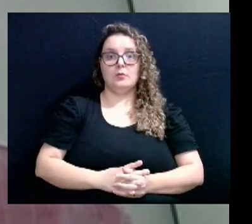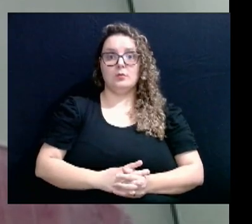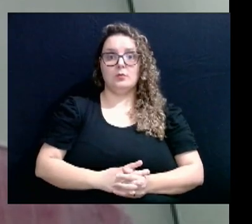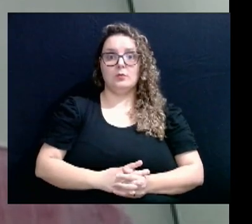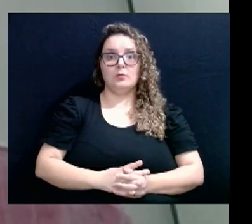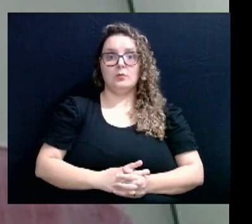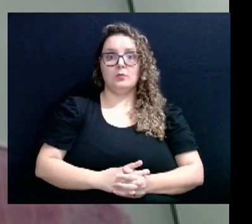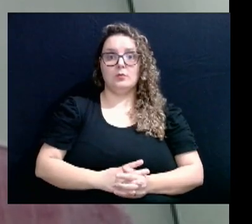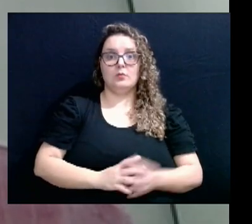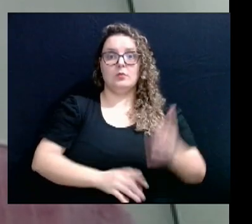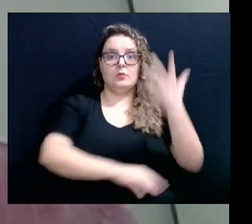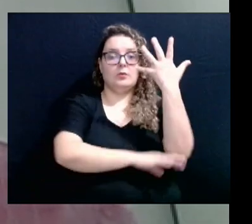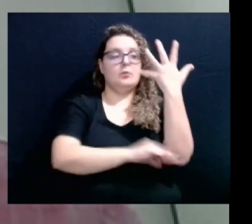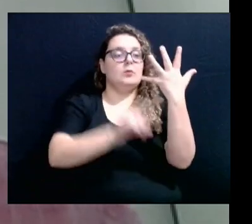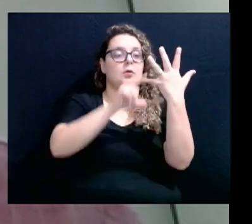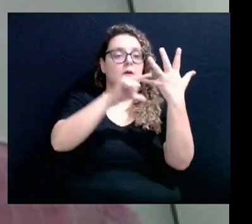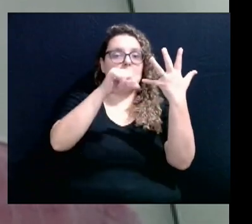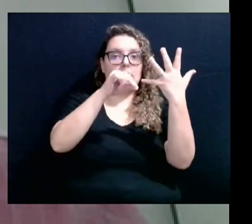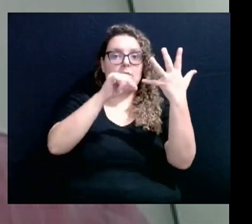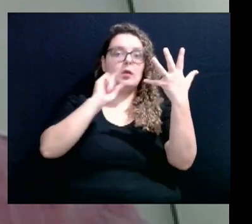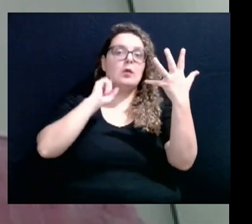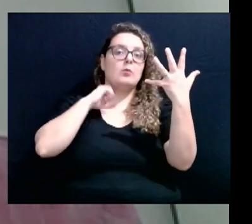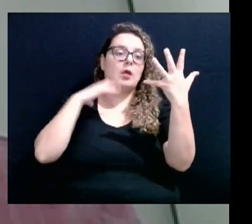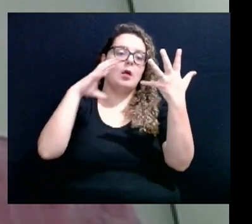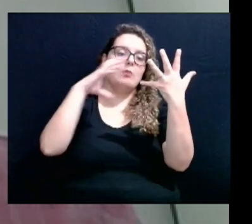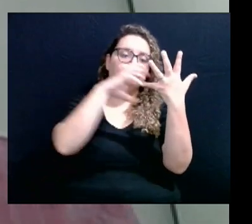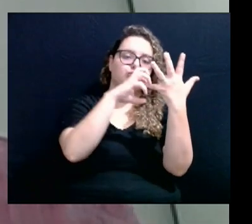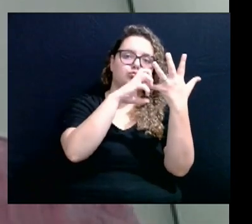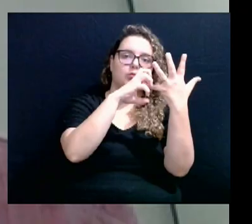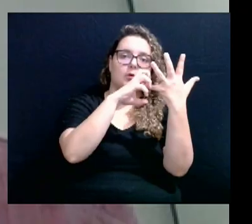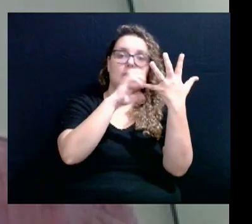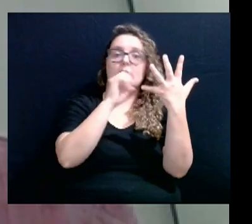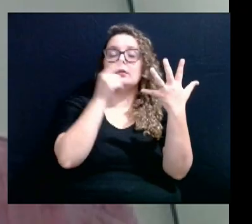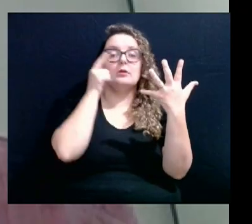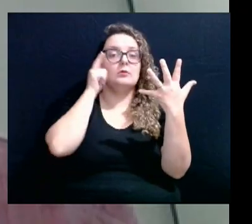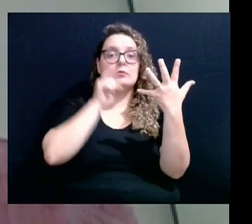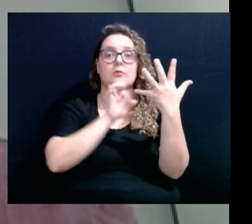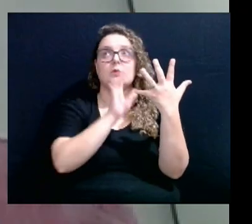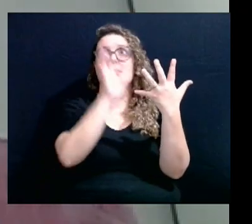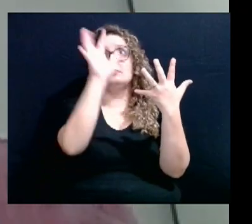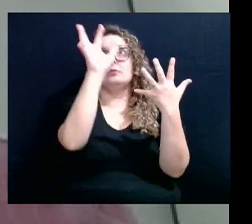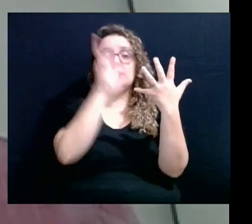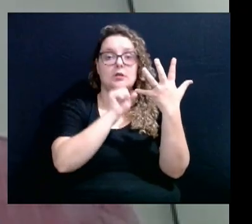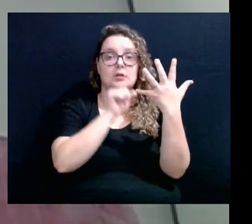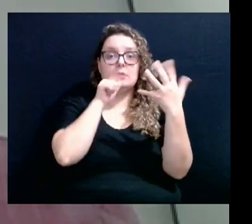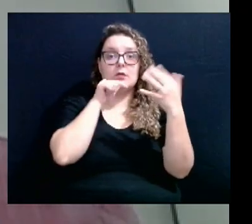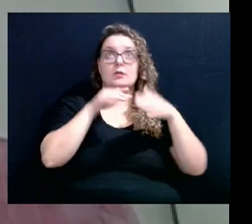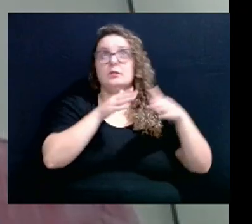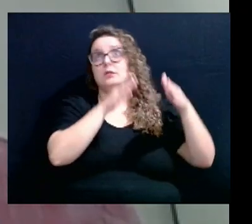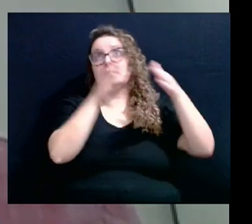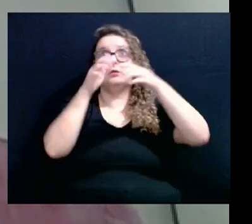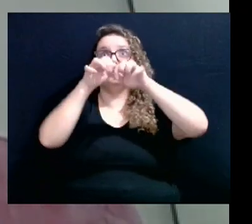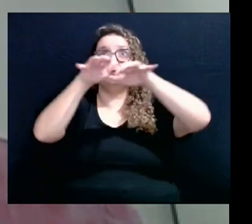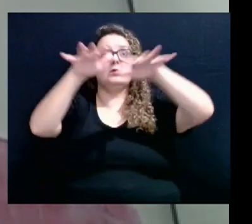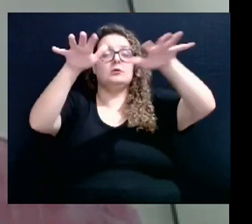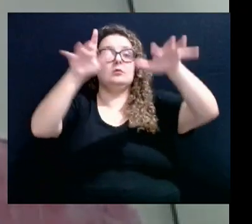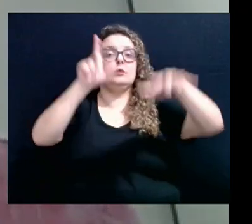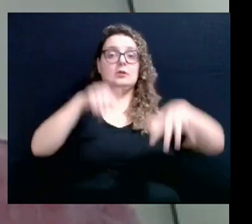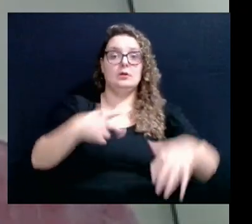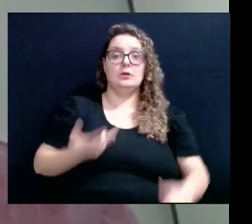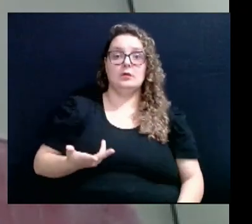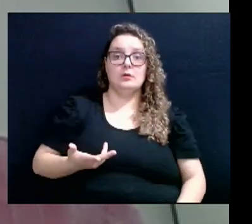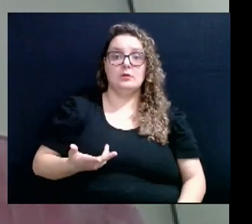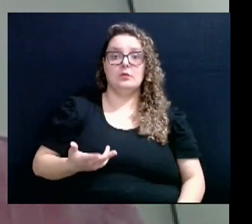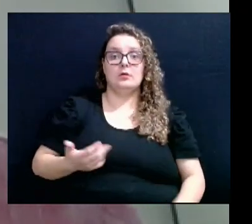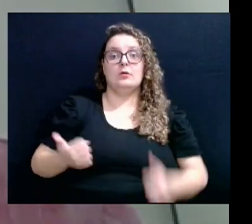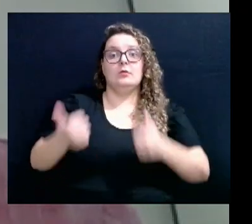evapotranspiração. E o impacto disso para a questão desses rios voadores é equivalente, né, muito próximo a um